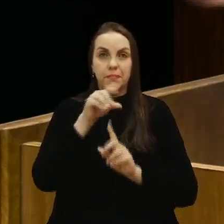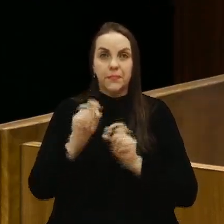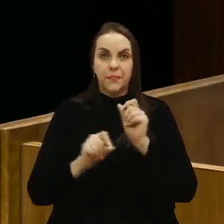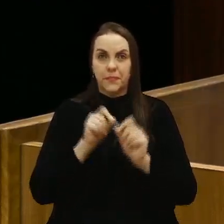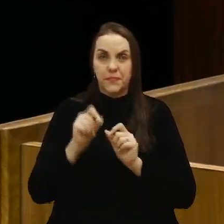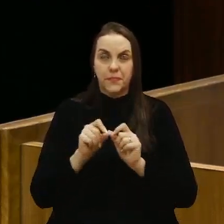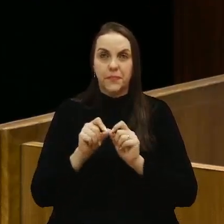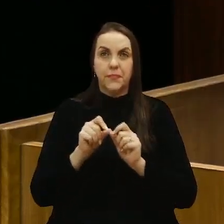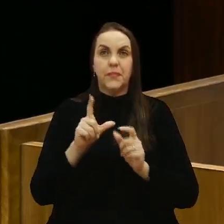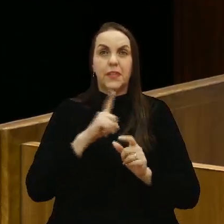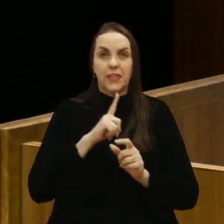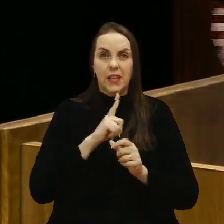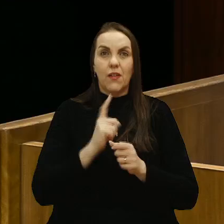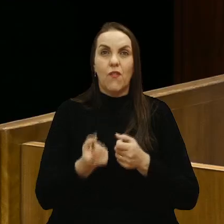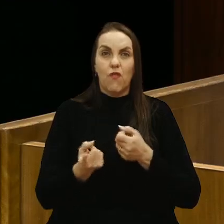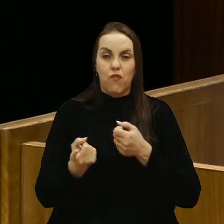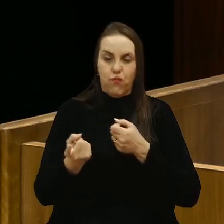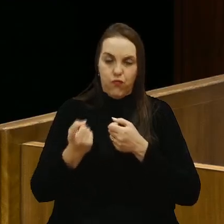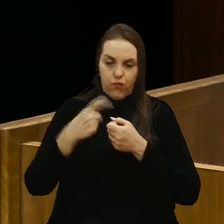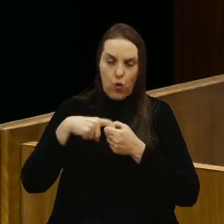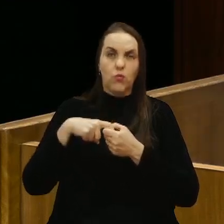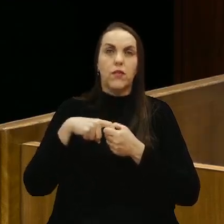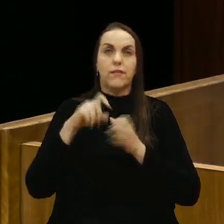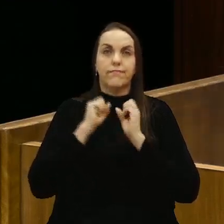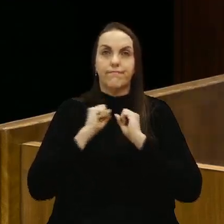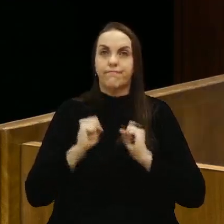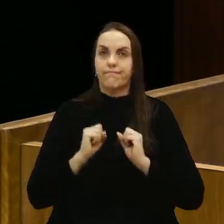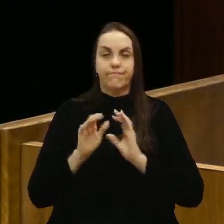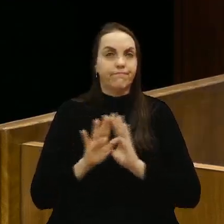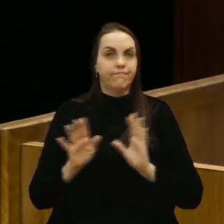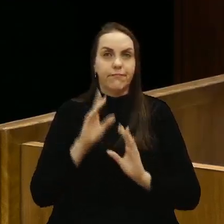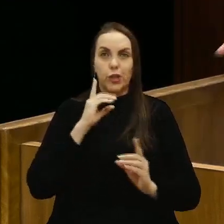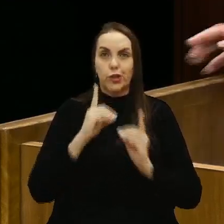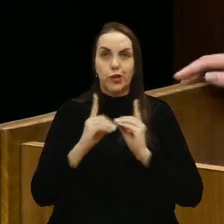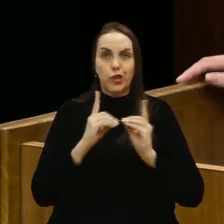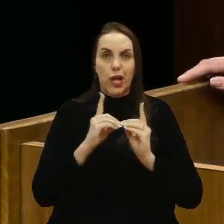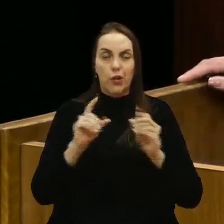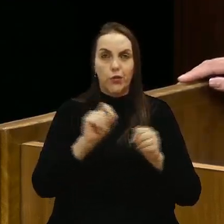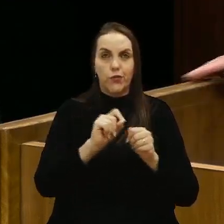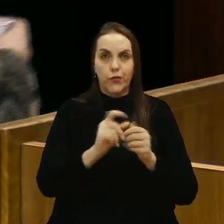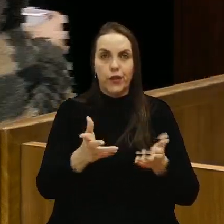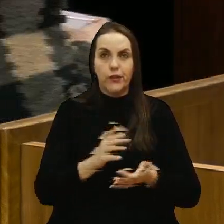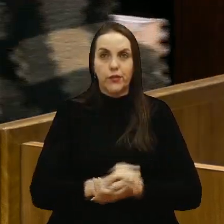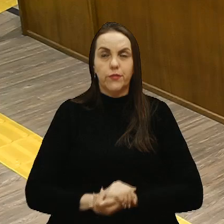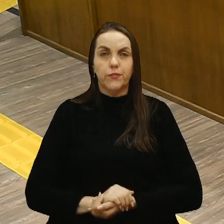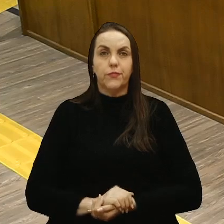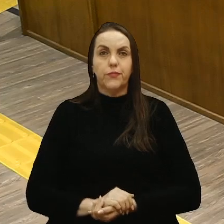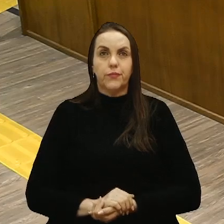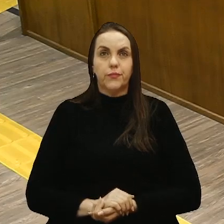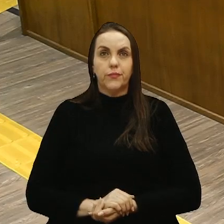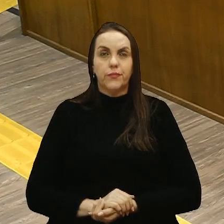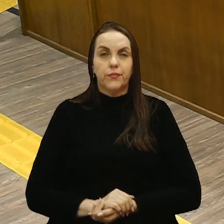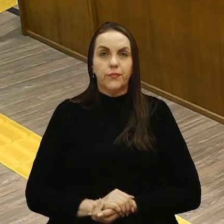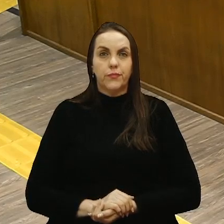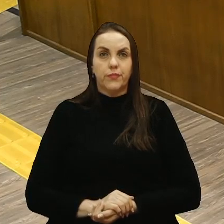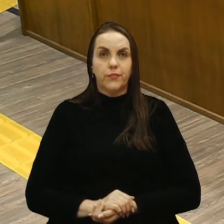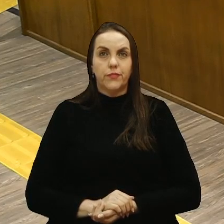que ter a volta atrás dessa secretaria e que o diálogo seja feito. Obrigado,